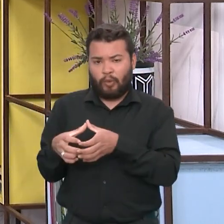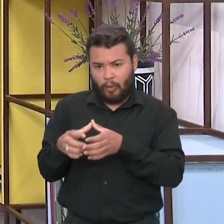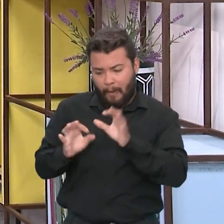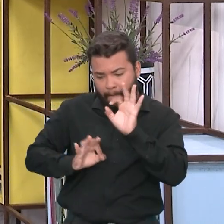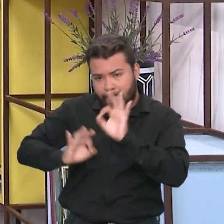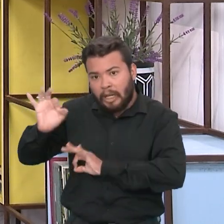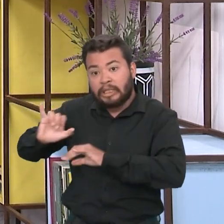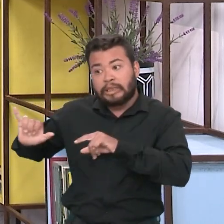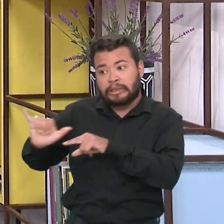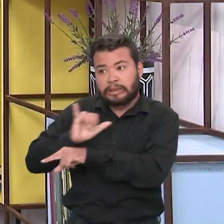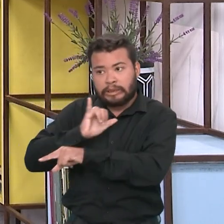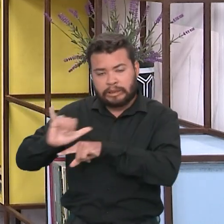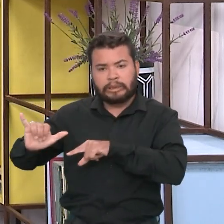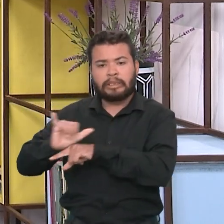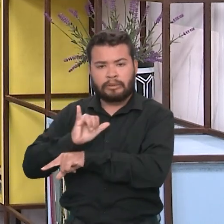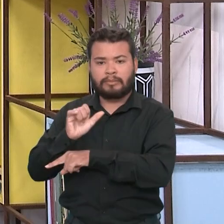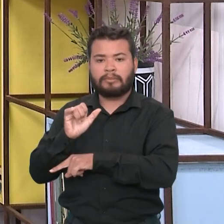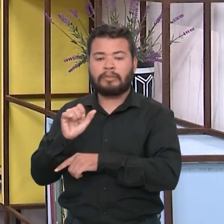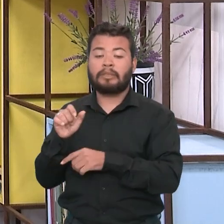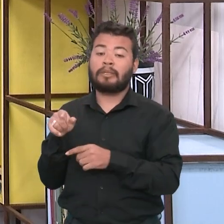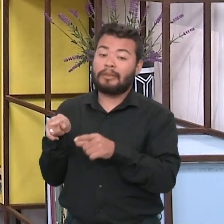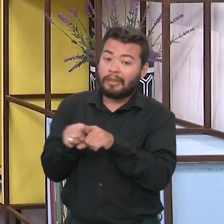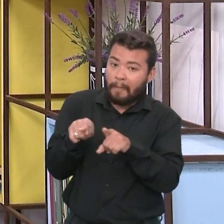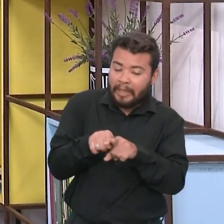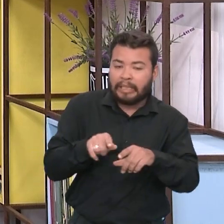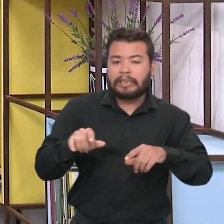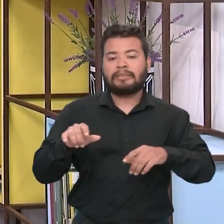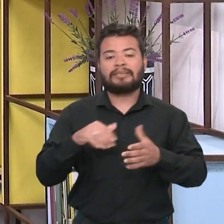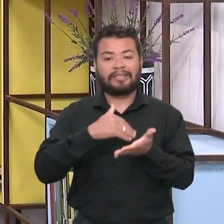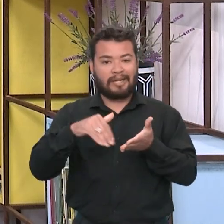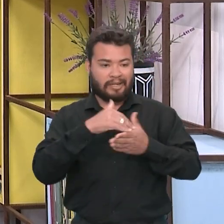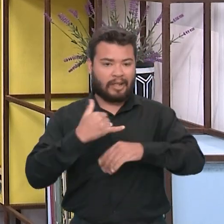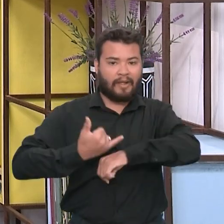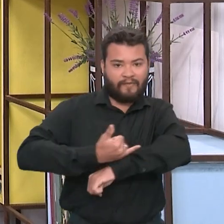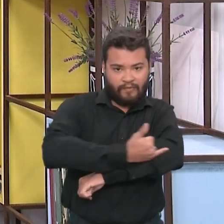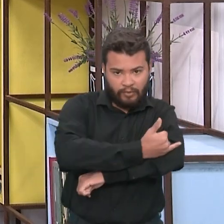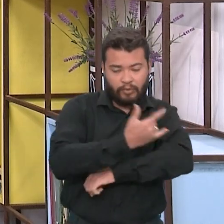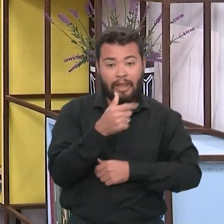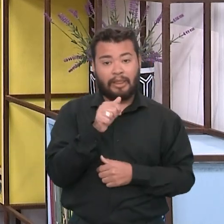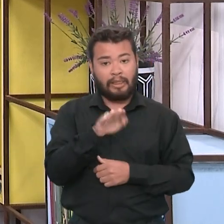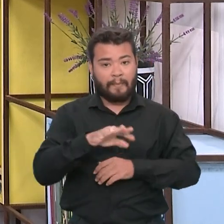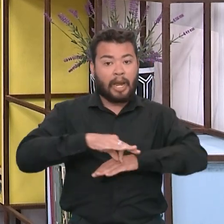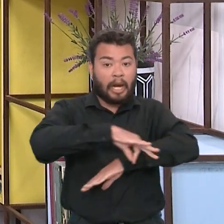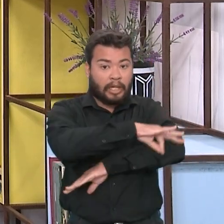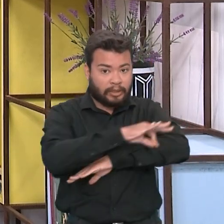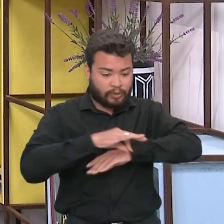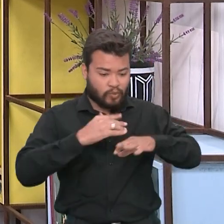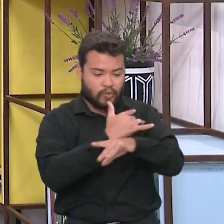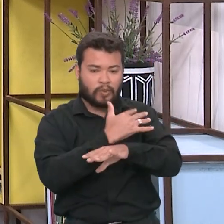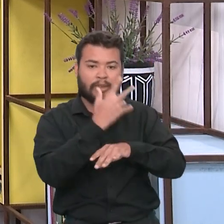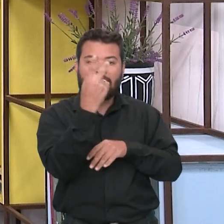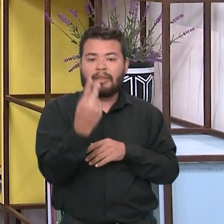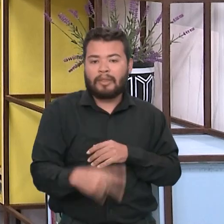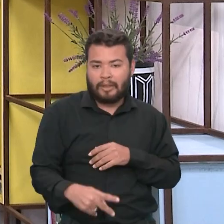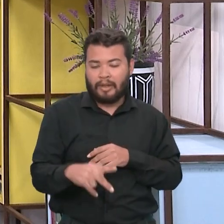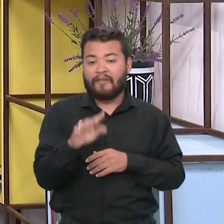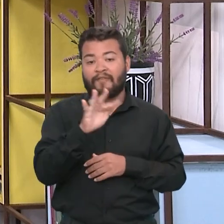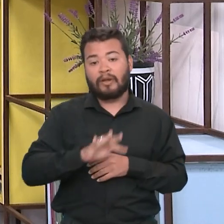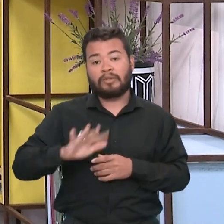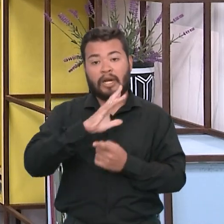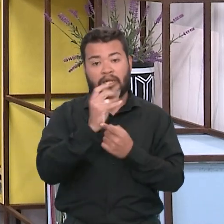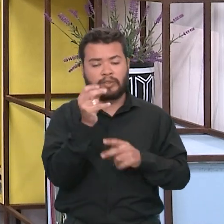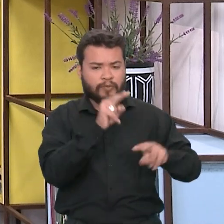Planejamento Estratégico e da Secretaria de Infraestrutura e do Laboratório de Arquitetura e Urbanismo da Faculdade de Artes